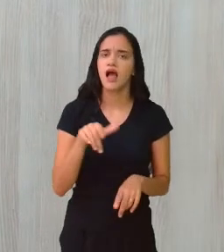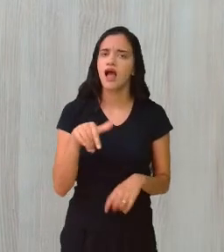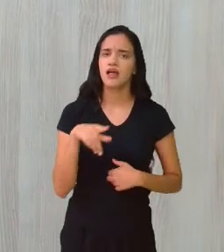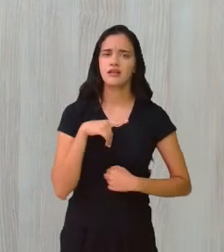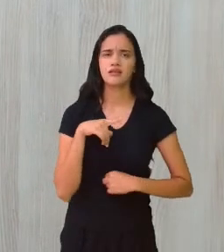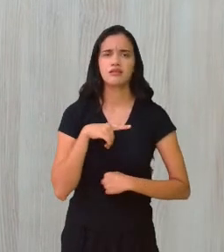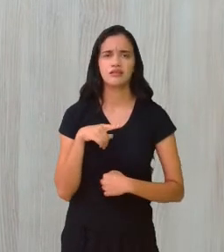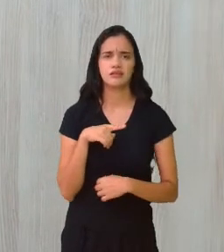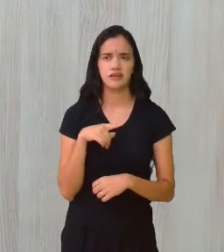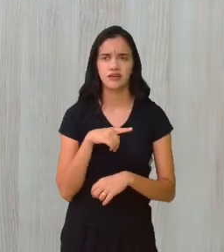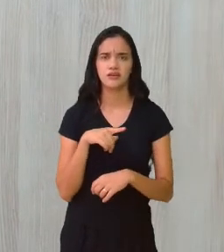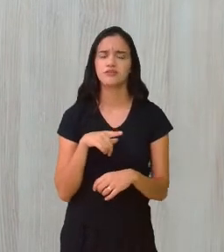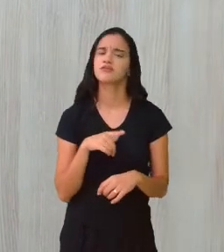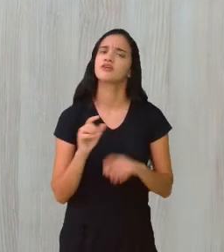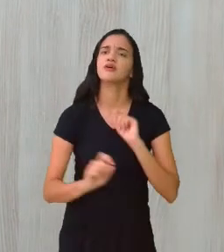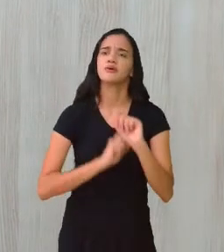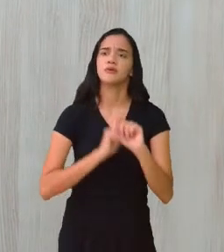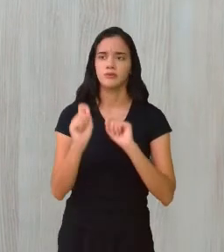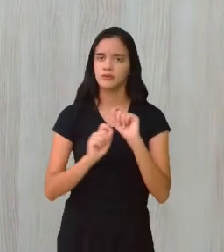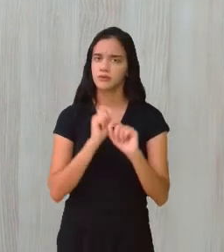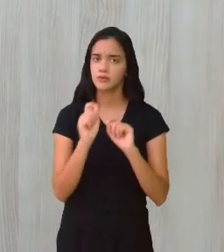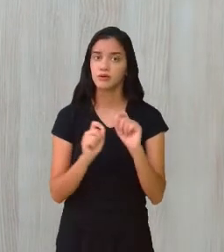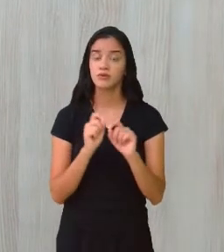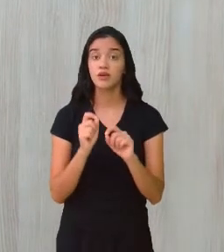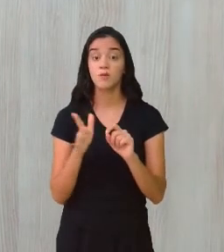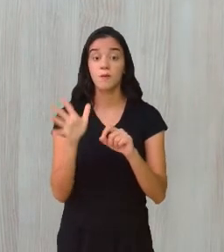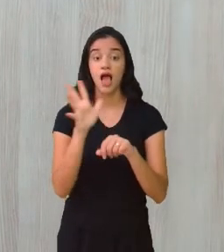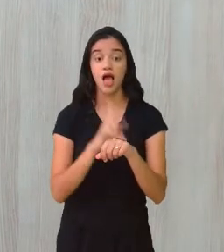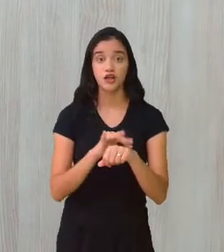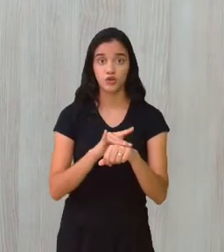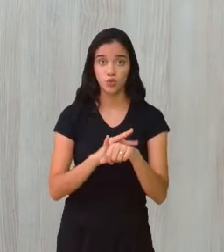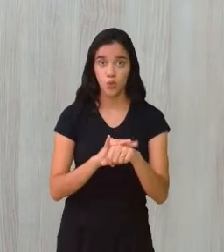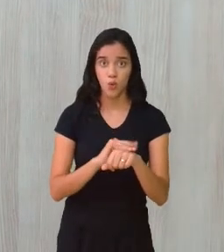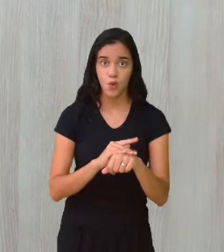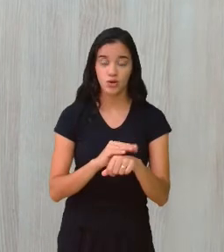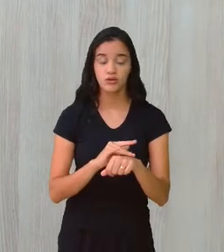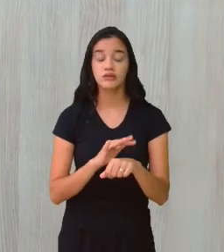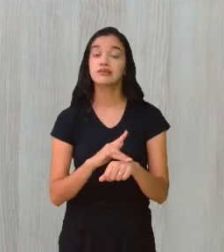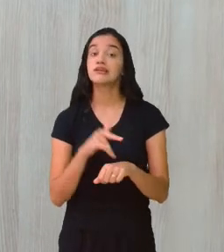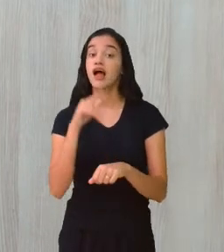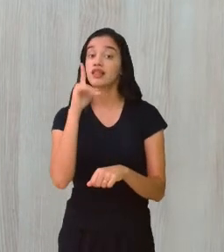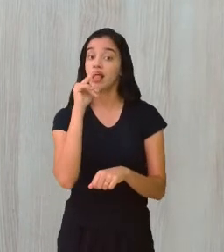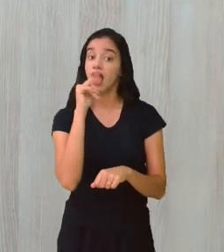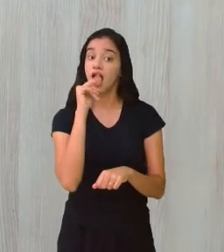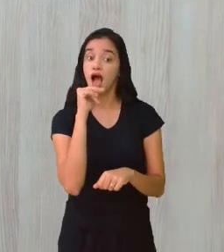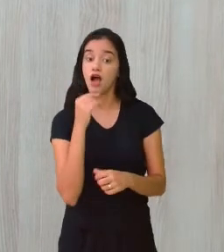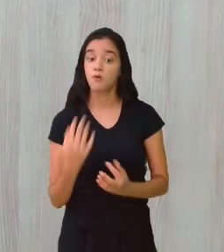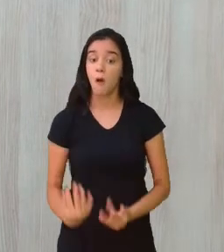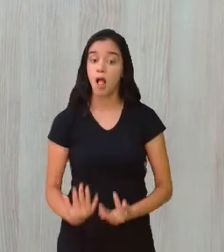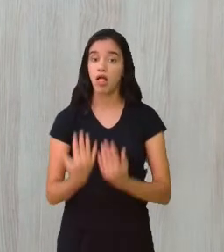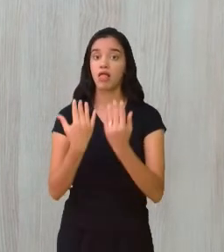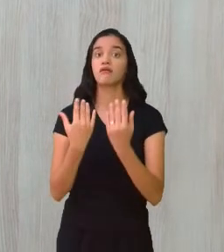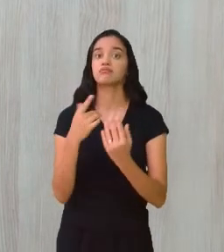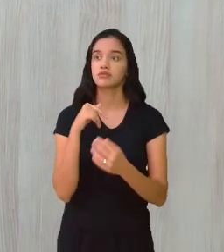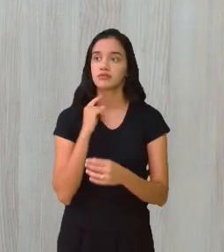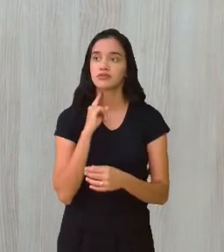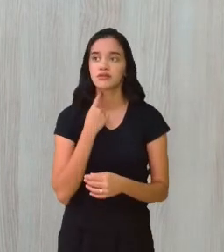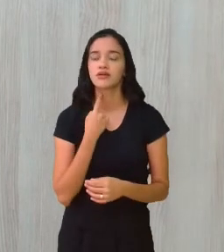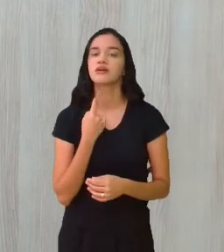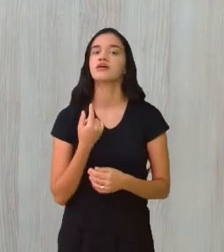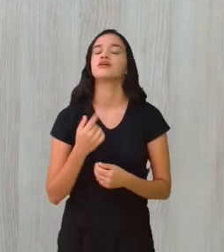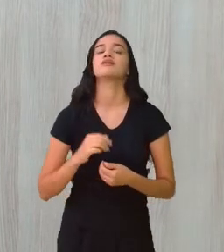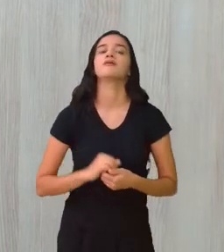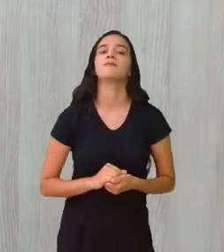a cólera, né? Que a gente pode citar aí como uma doença justamente dessa água poluída. Teve uma época que a cólera